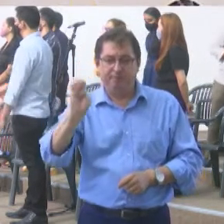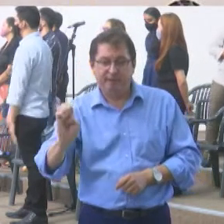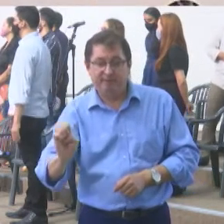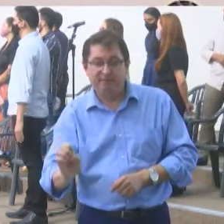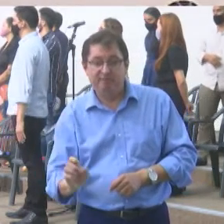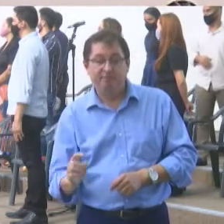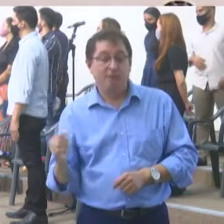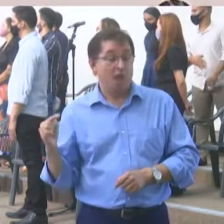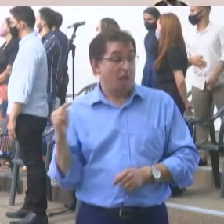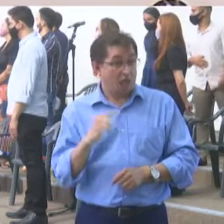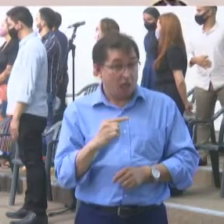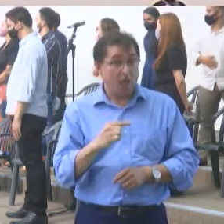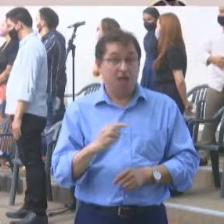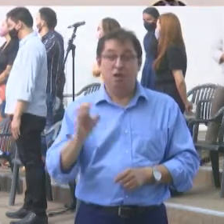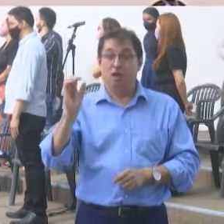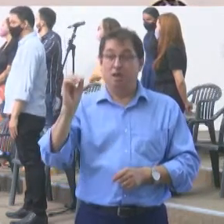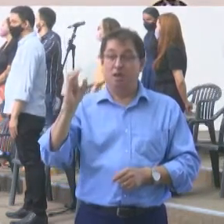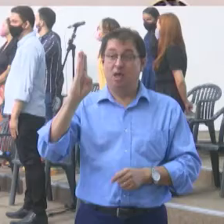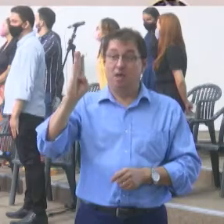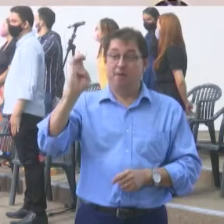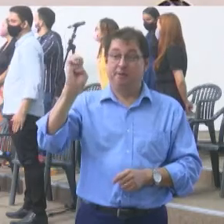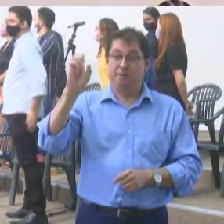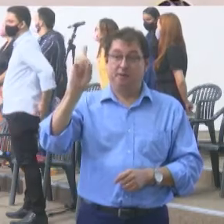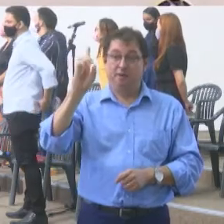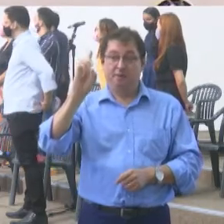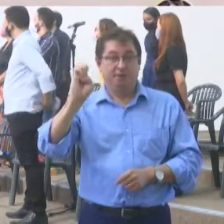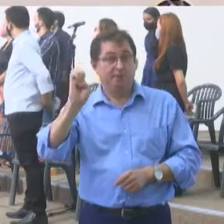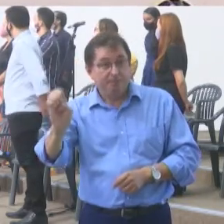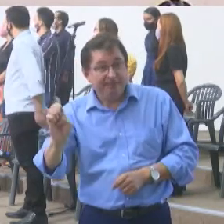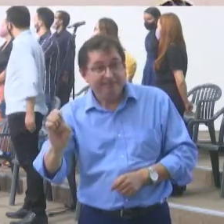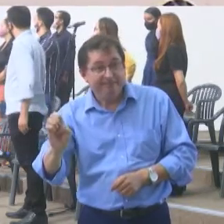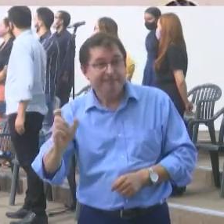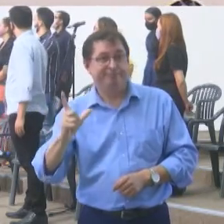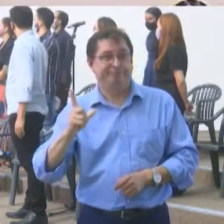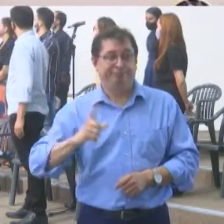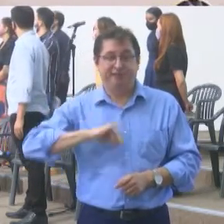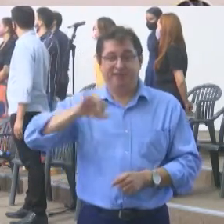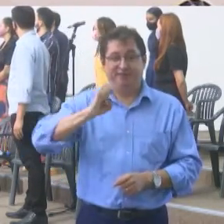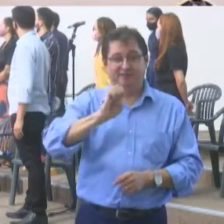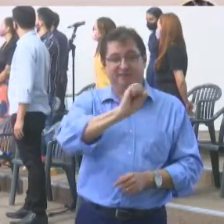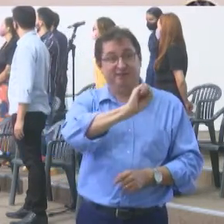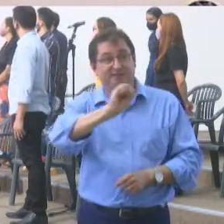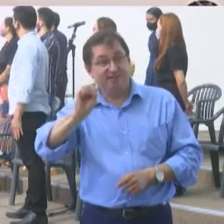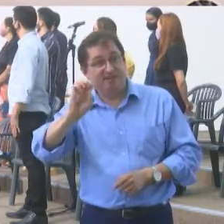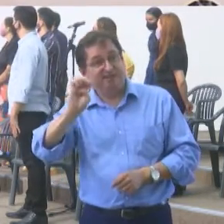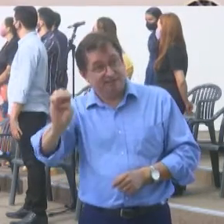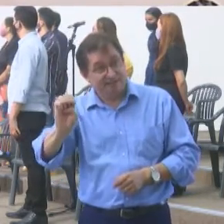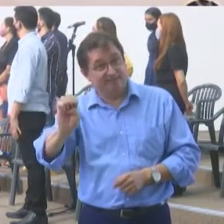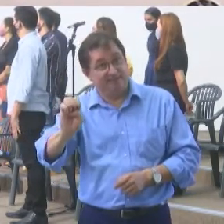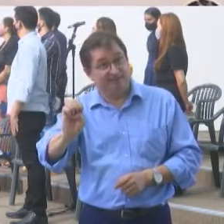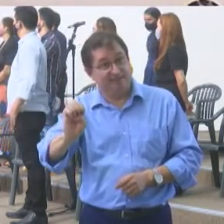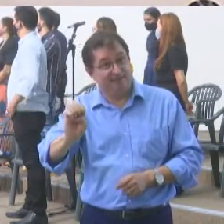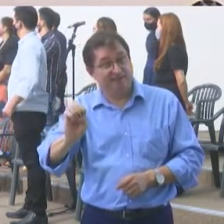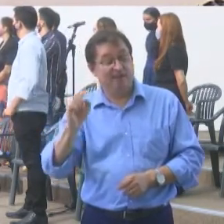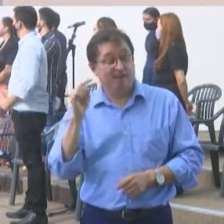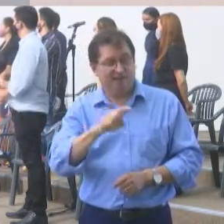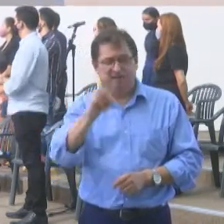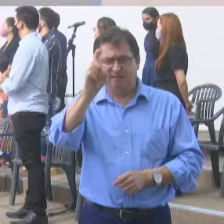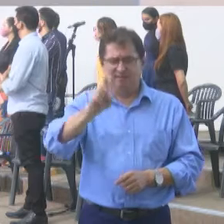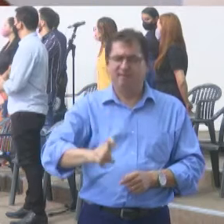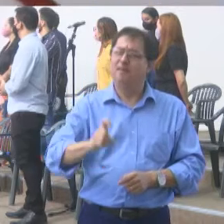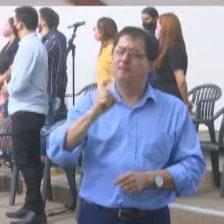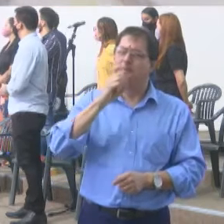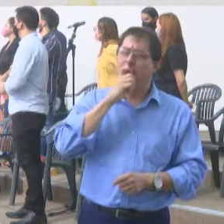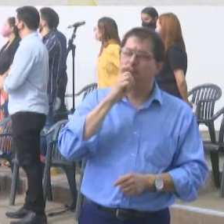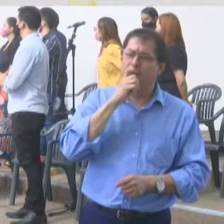da aliança? Salmão gerou de Raabe a Boaz, e este, consertem para mim depois a tela, tá bom? Essa aqui para ficar,